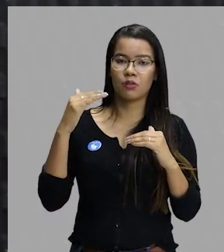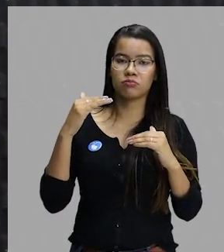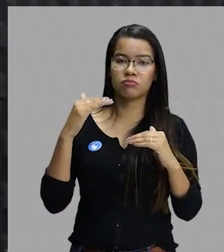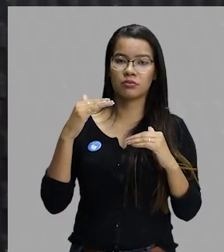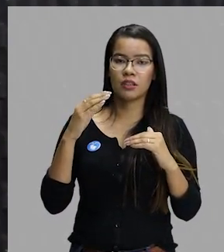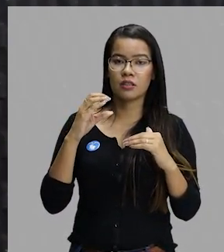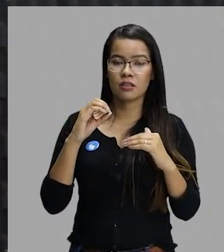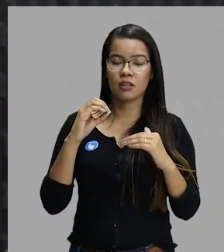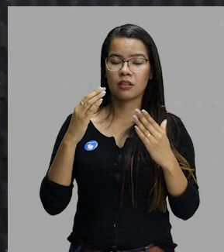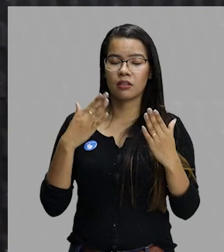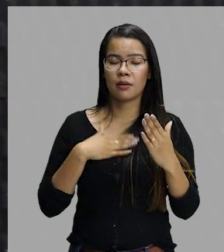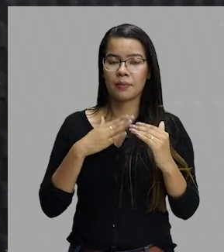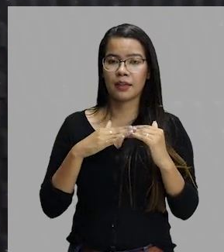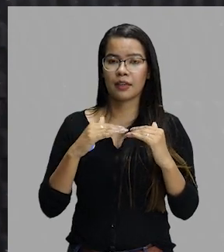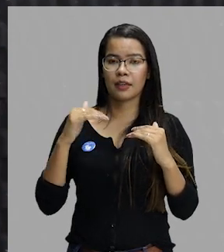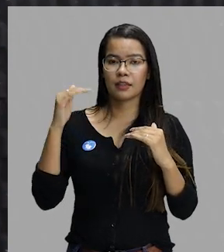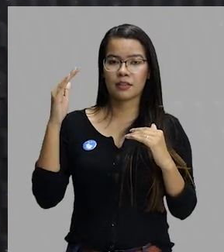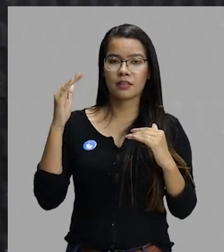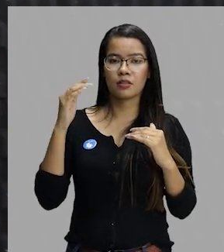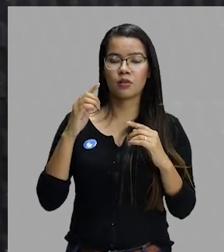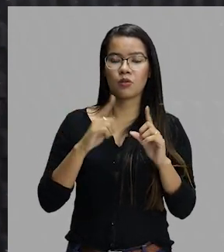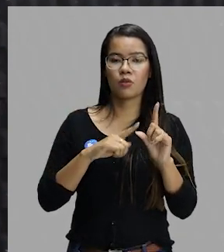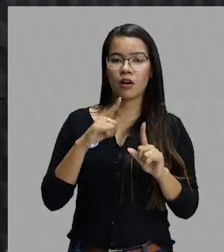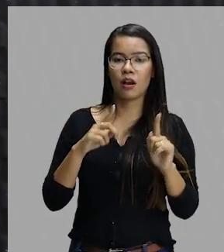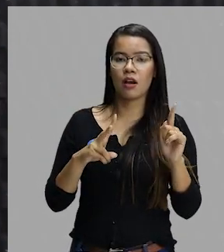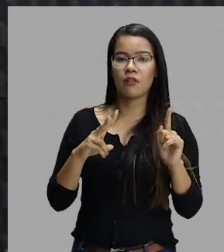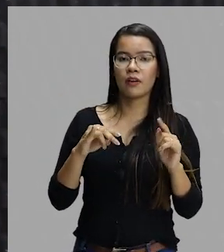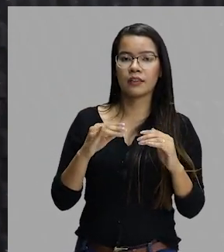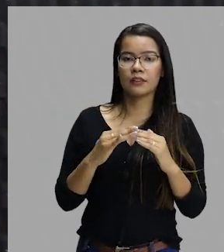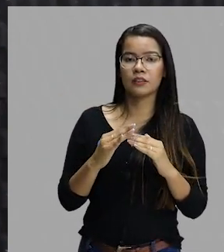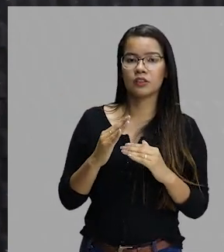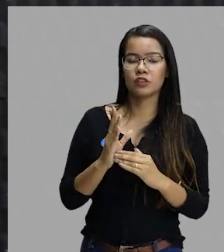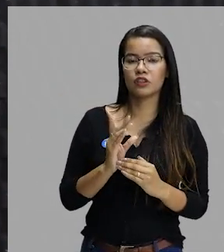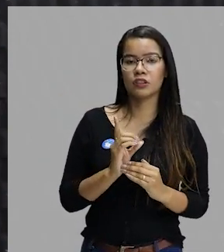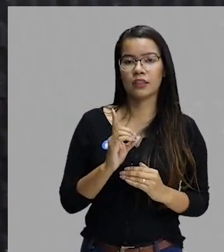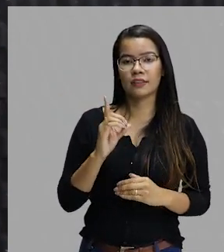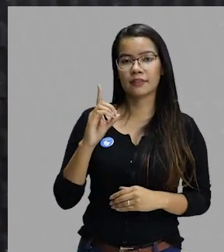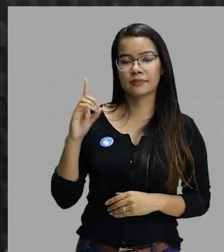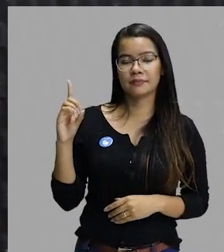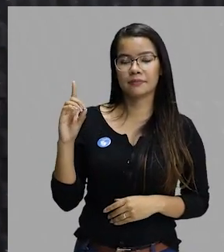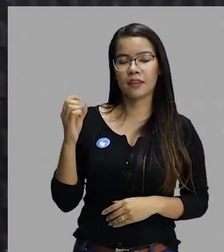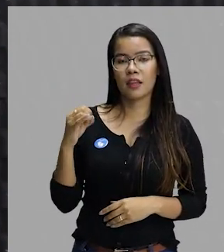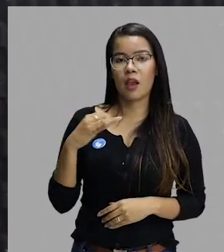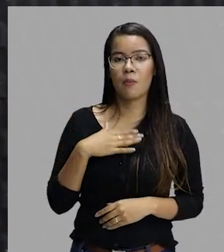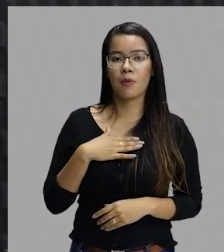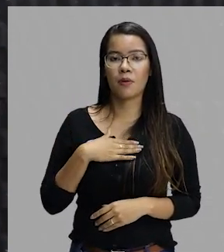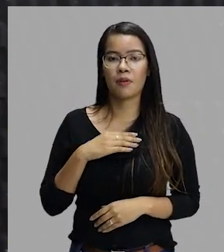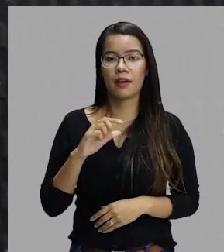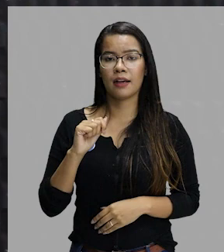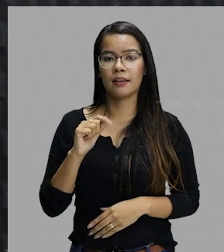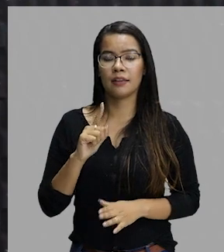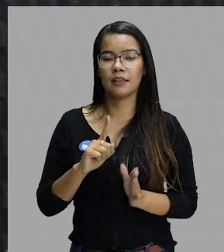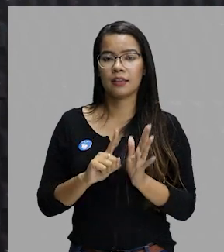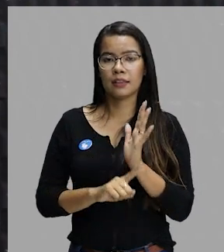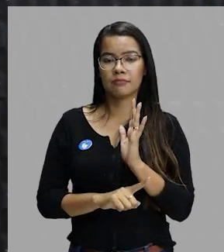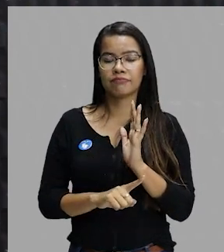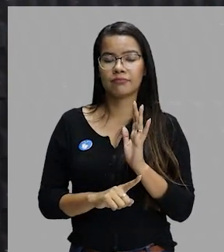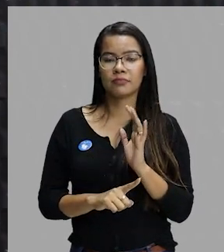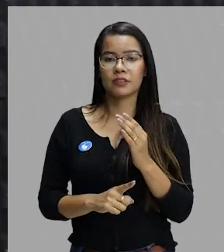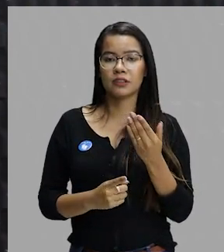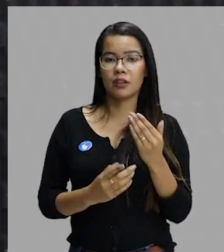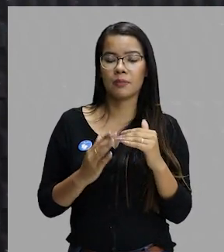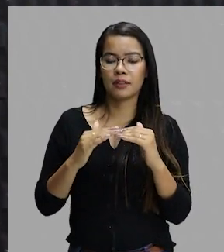minha função é crescente, o gráfico vai ter uma declividade para a direita. Se o meu a for negativo, a minha função